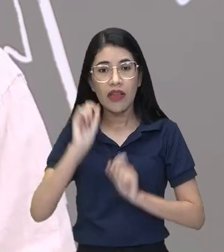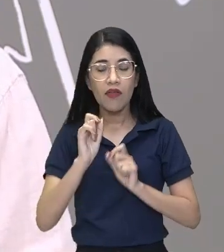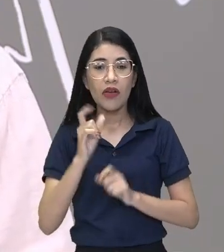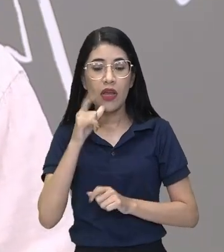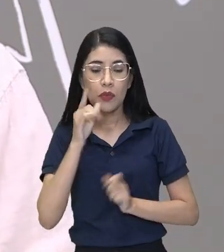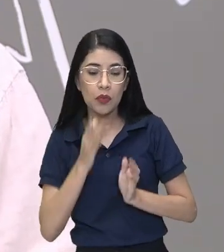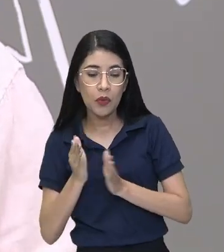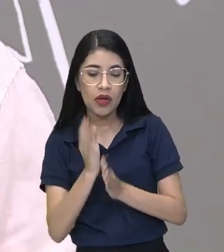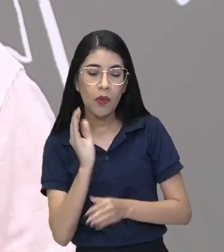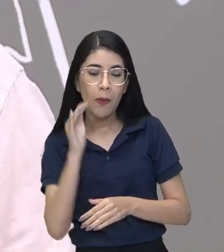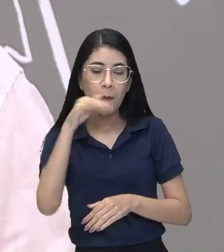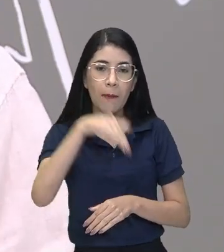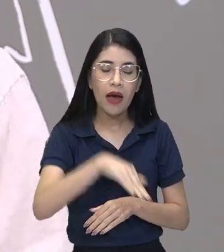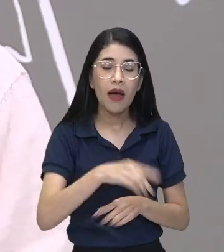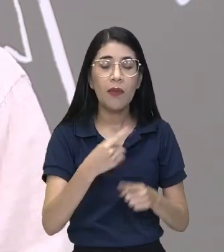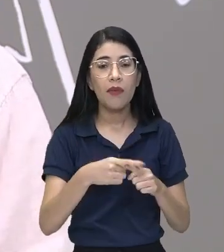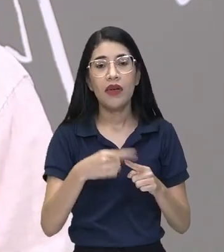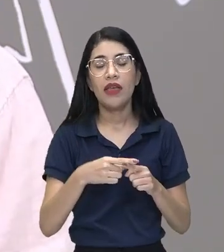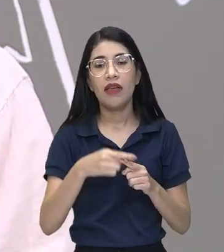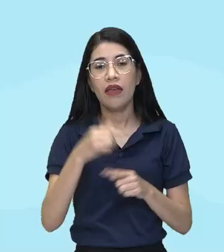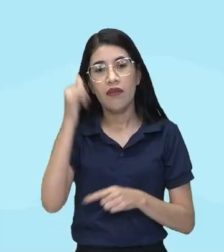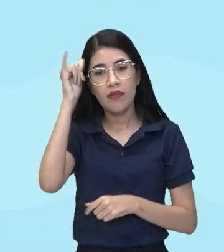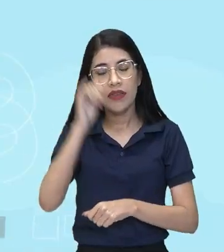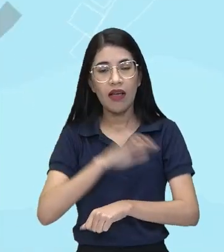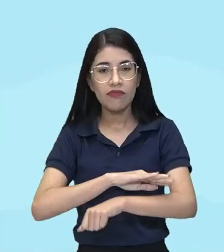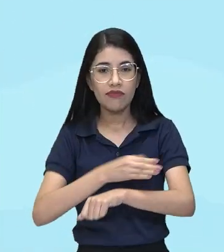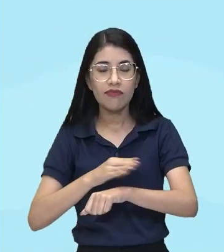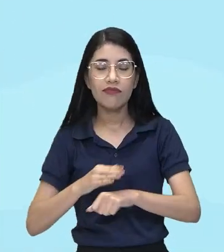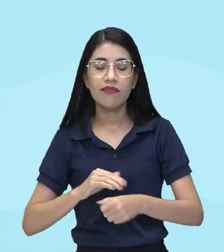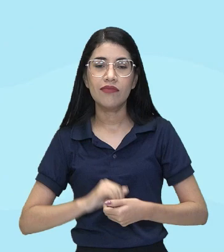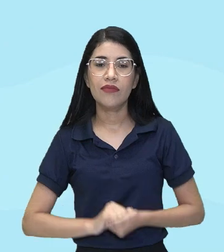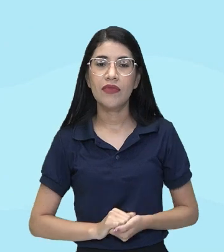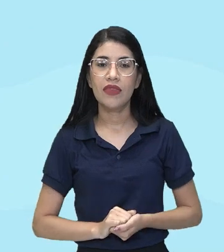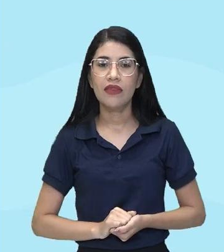no rio, porque tinha medo de ficar com escama.